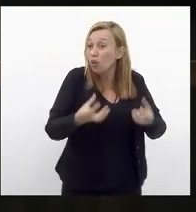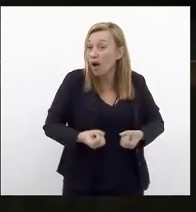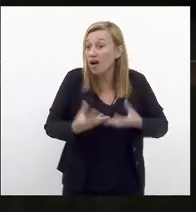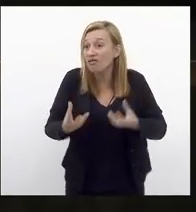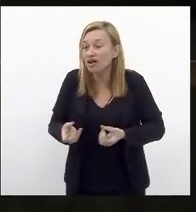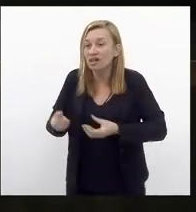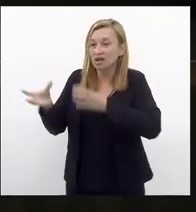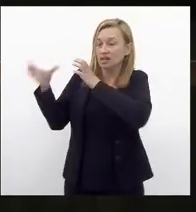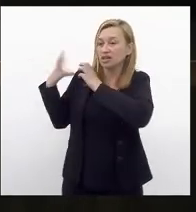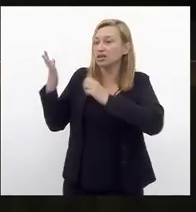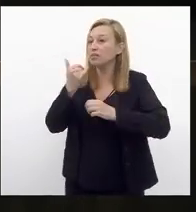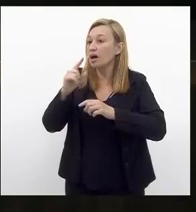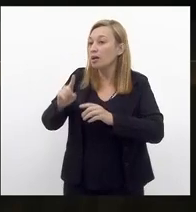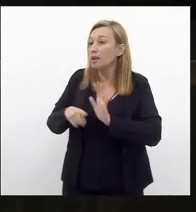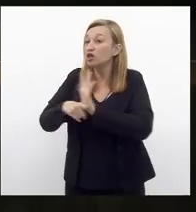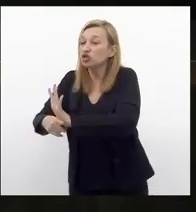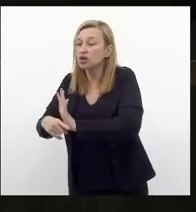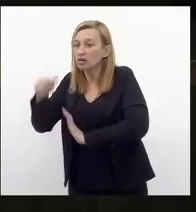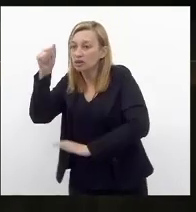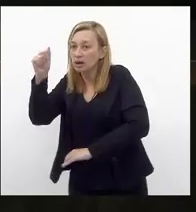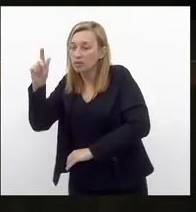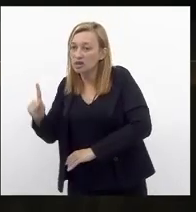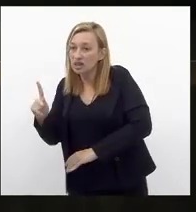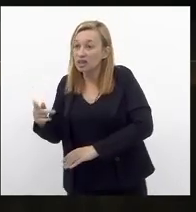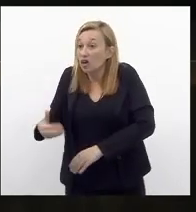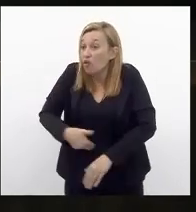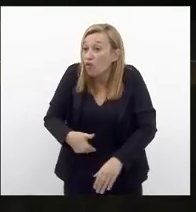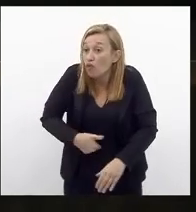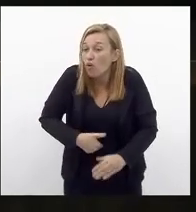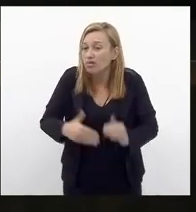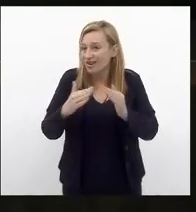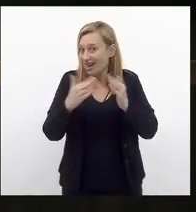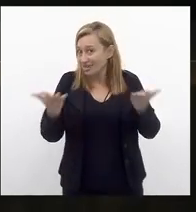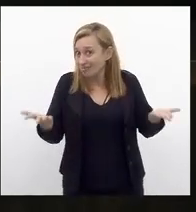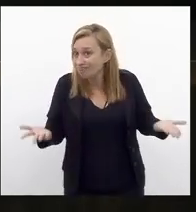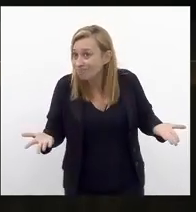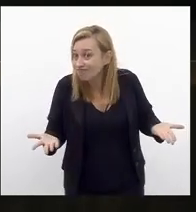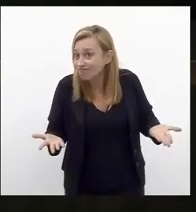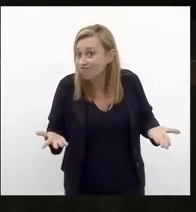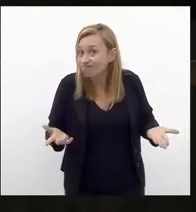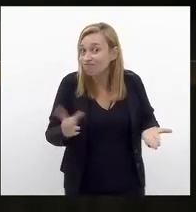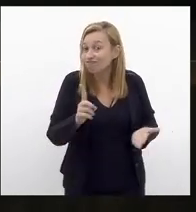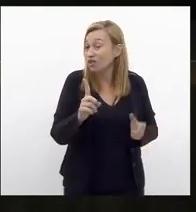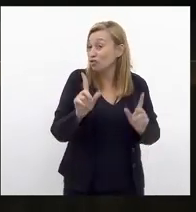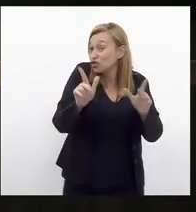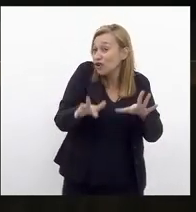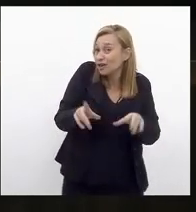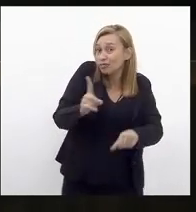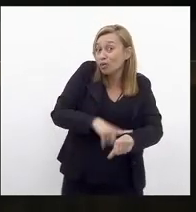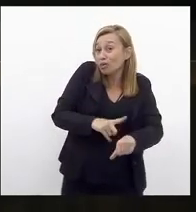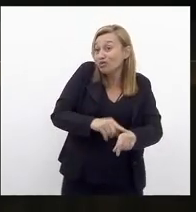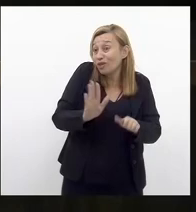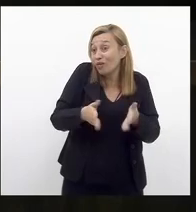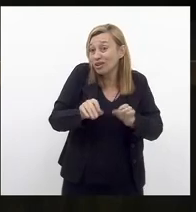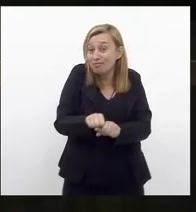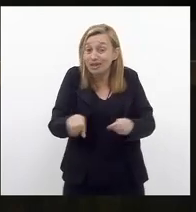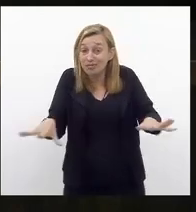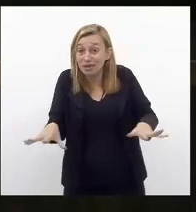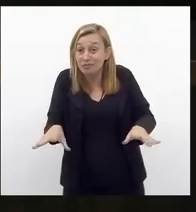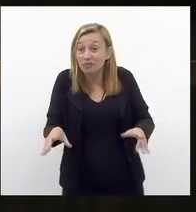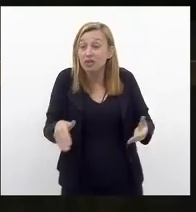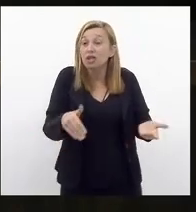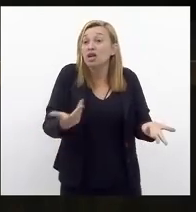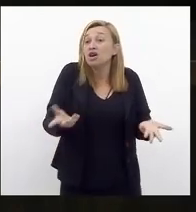cesta básica para ajudar os aposentados que estavam passando fome em casa não muito diferente desse momento da pandemia